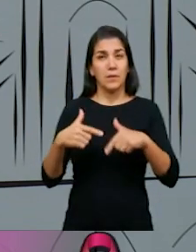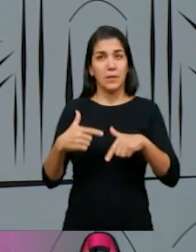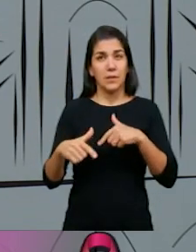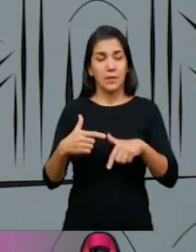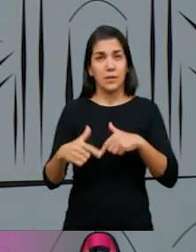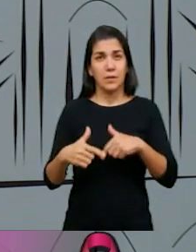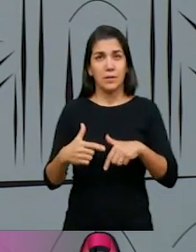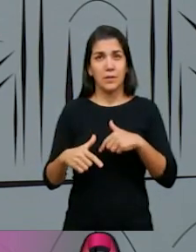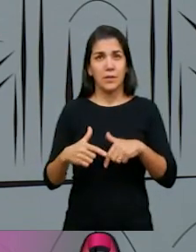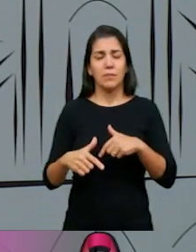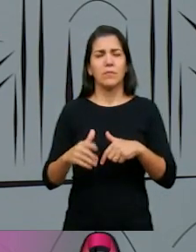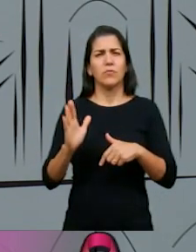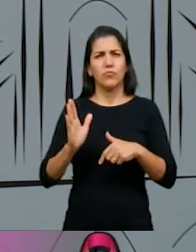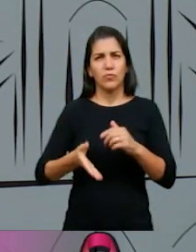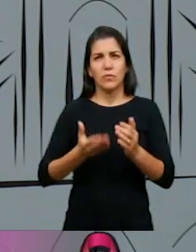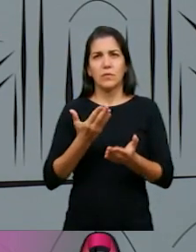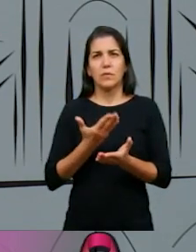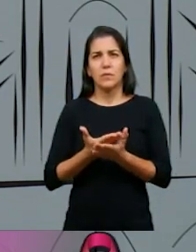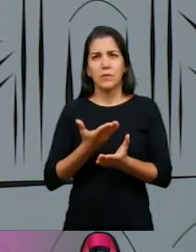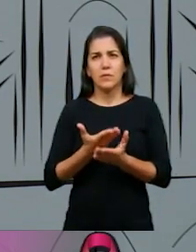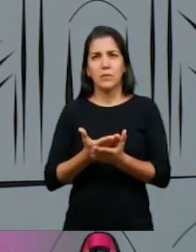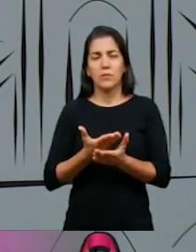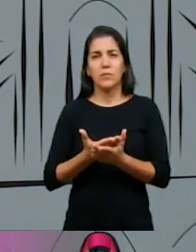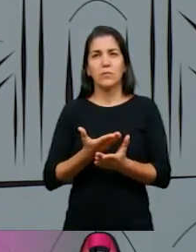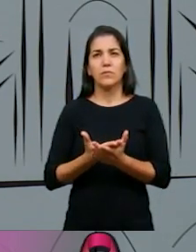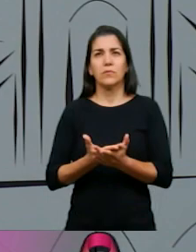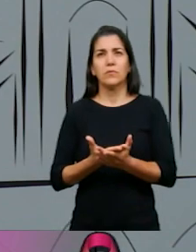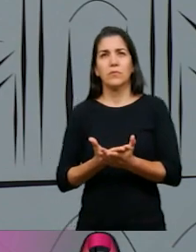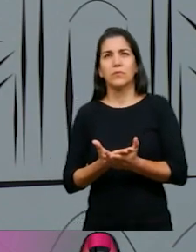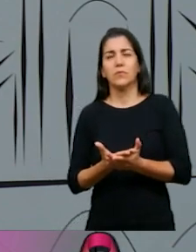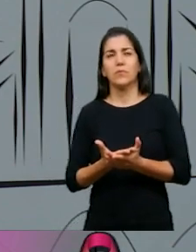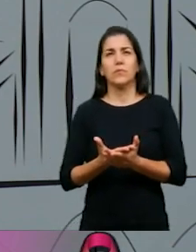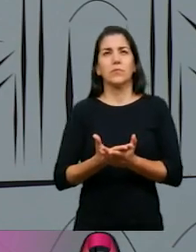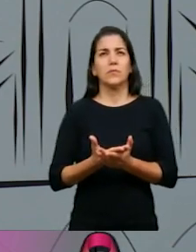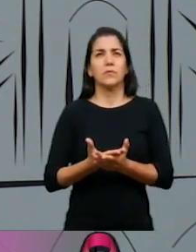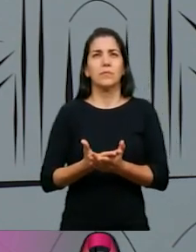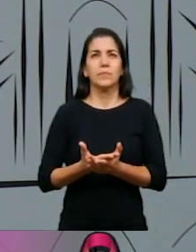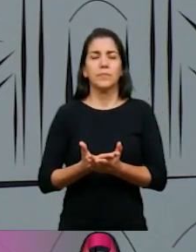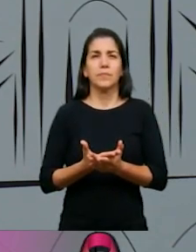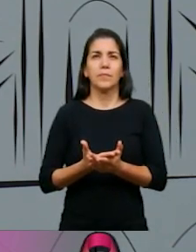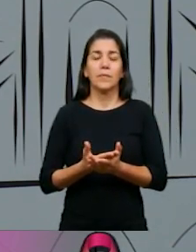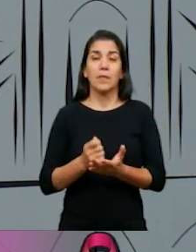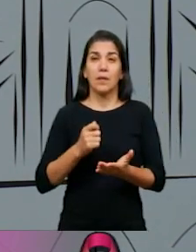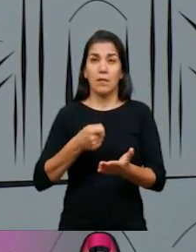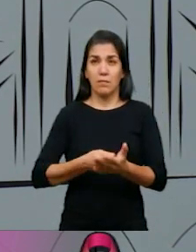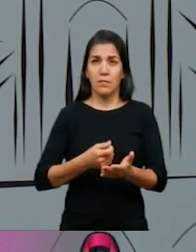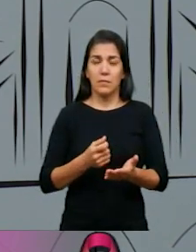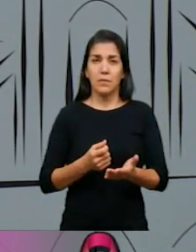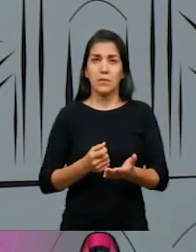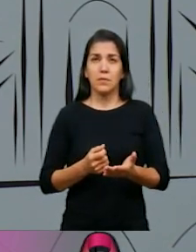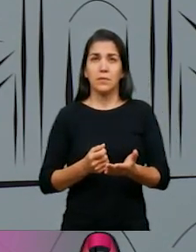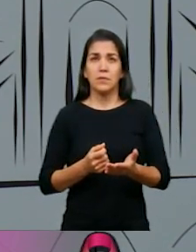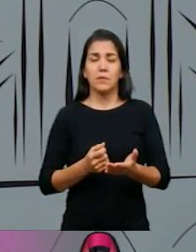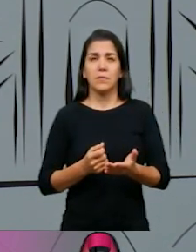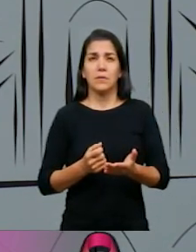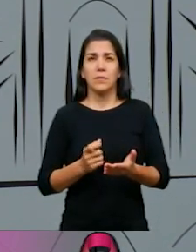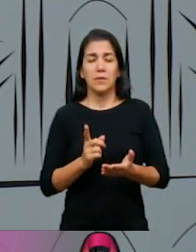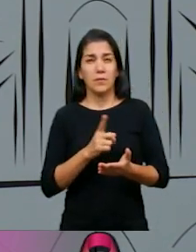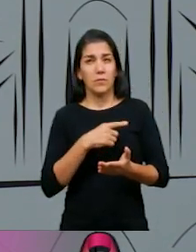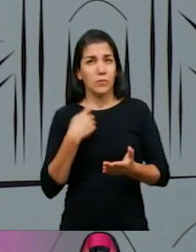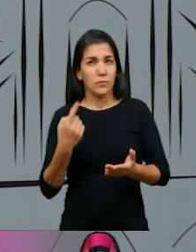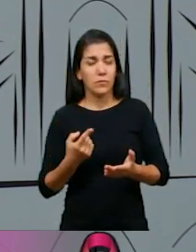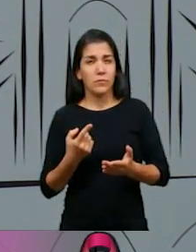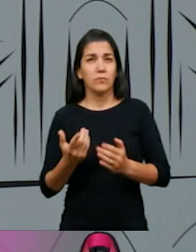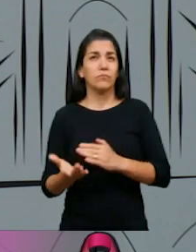fazendo vários estudos e se comprometeram de estar aí buscando